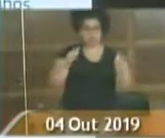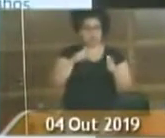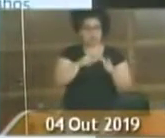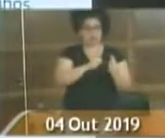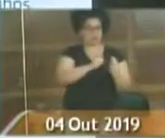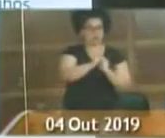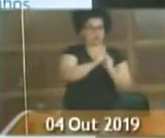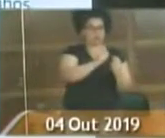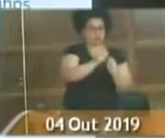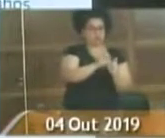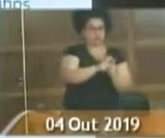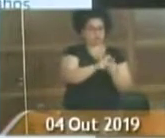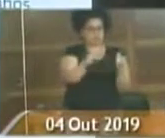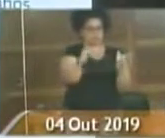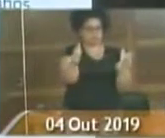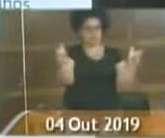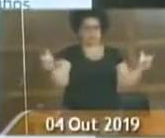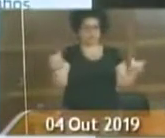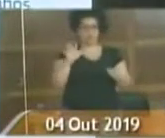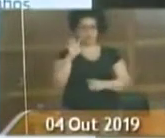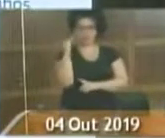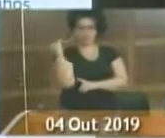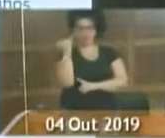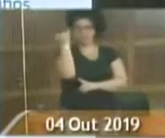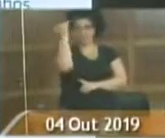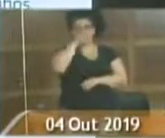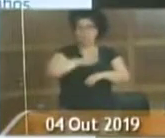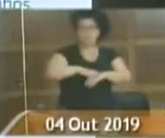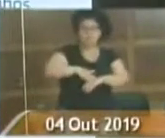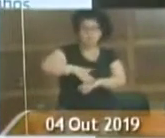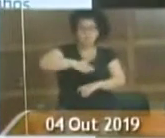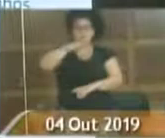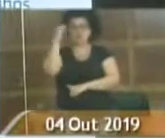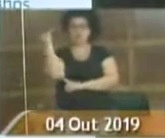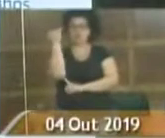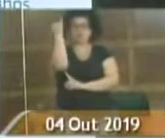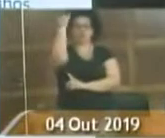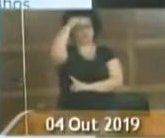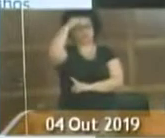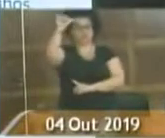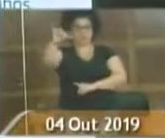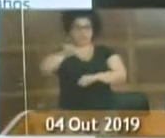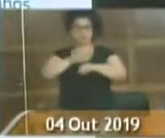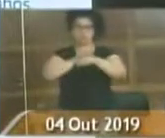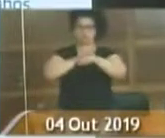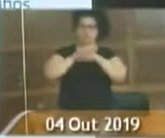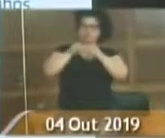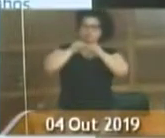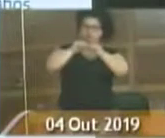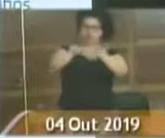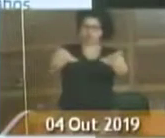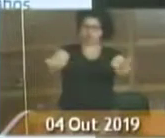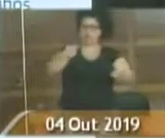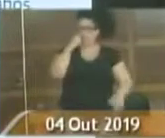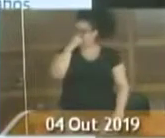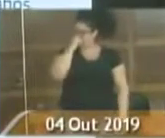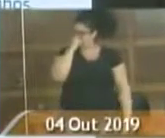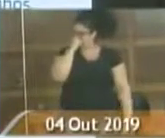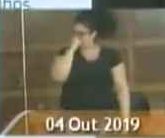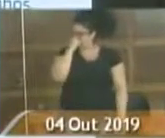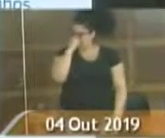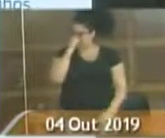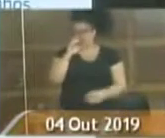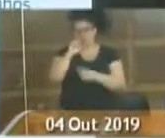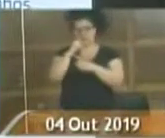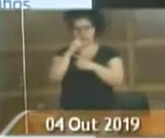populacional. Mas a castração, ela tem uma importância enorme em prevenção de doenças, tá? Não só esporotricose, como